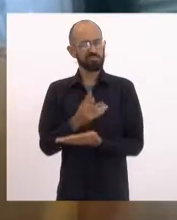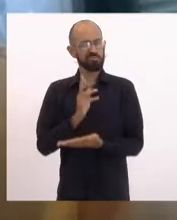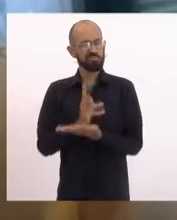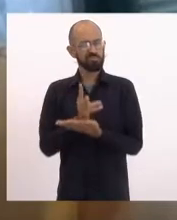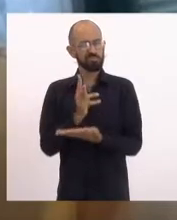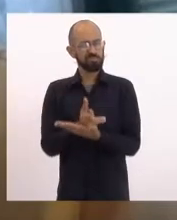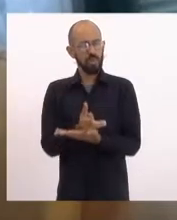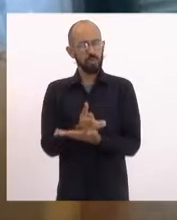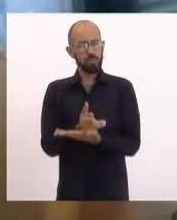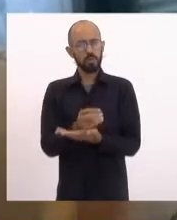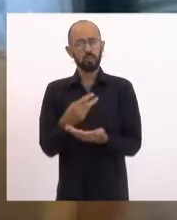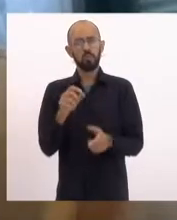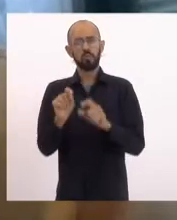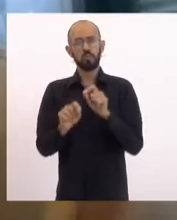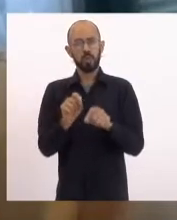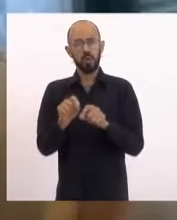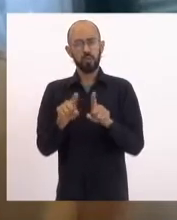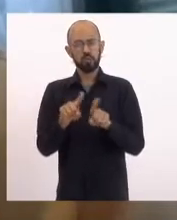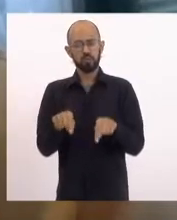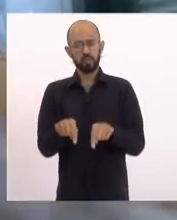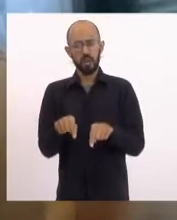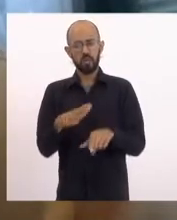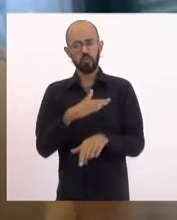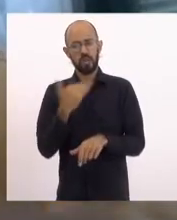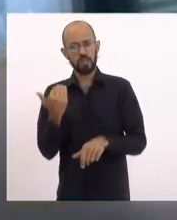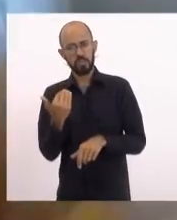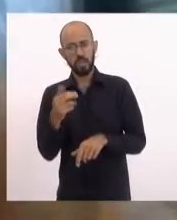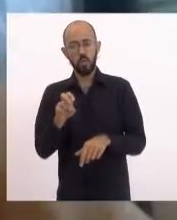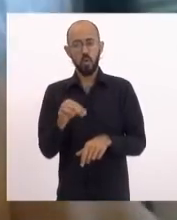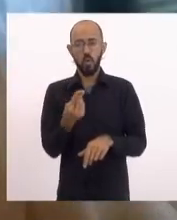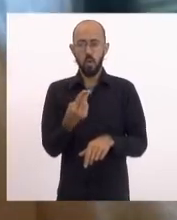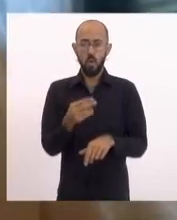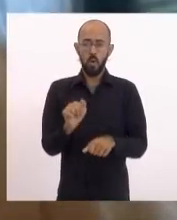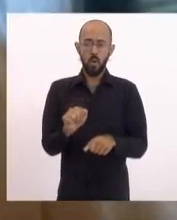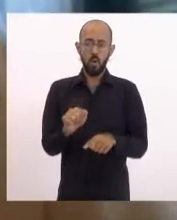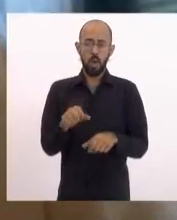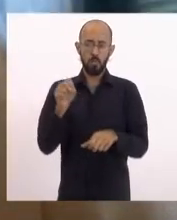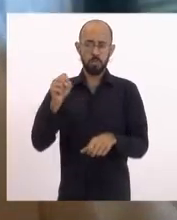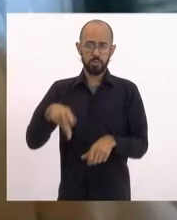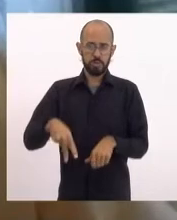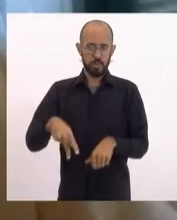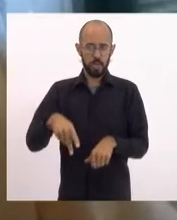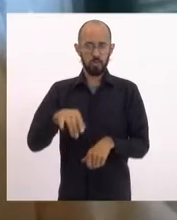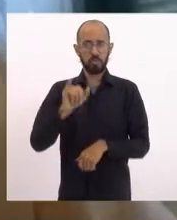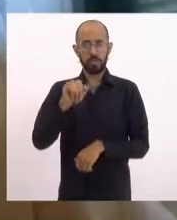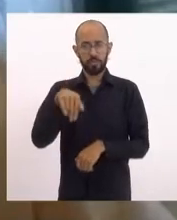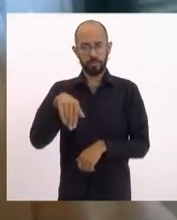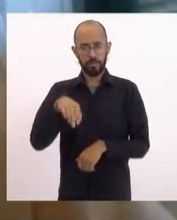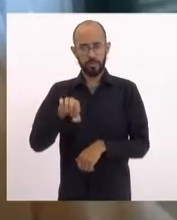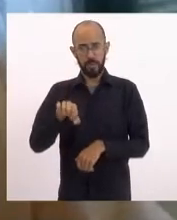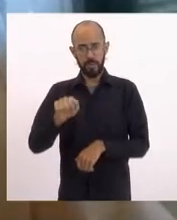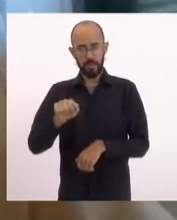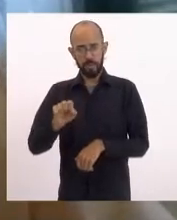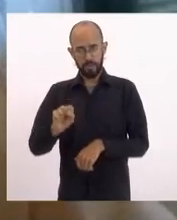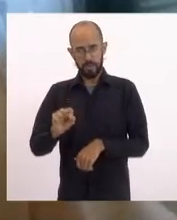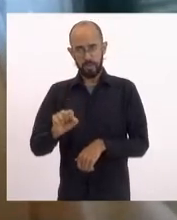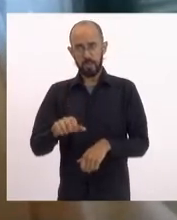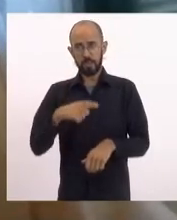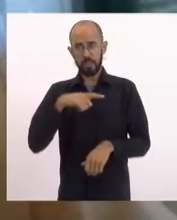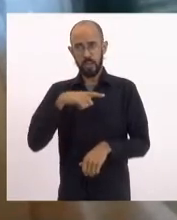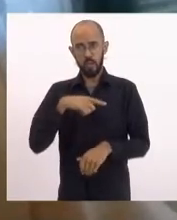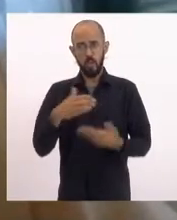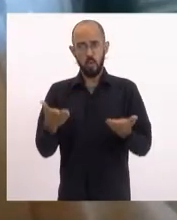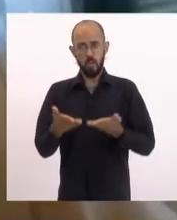que se aposentaram, que morreram, que foram para outros órgãos, e o INEA tem hoje, o Flávio